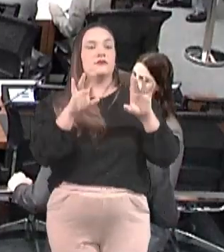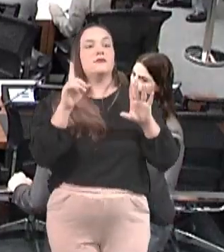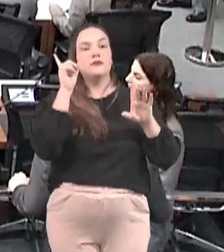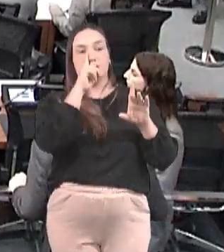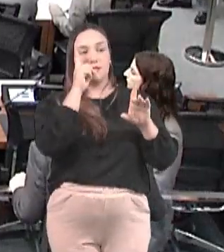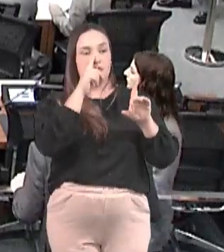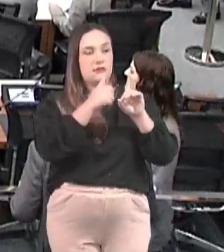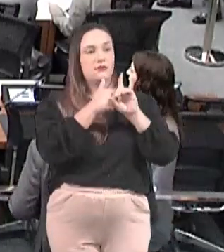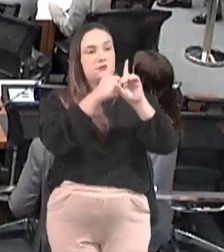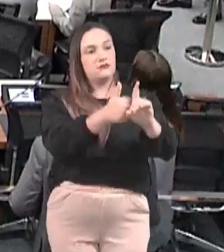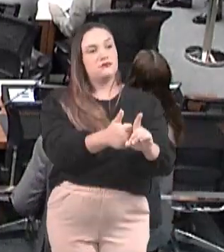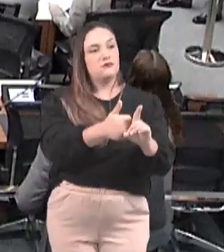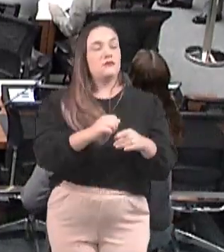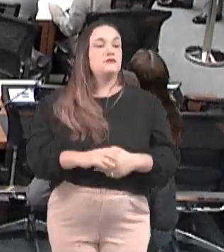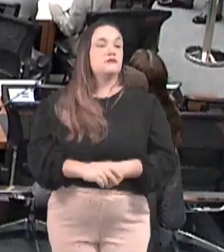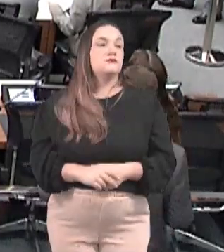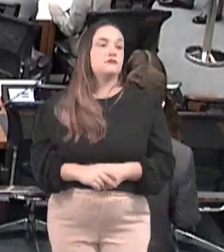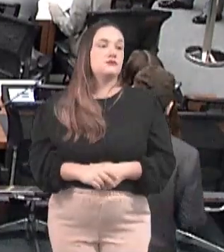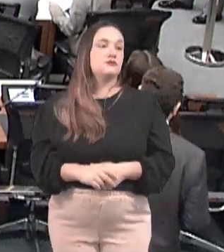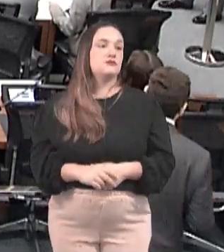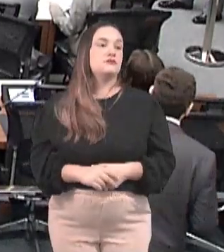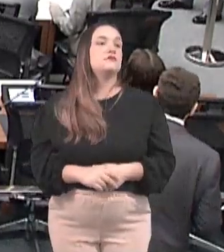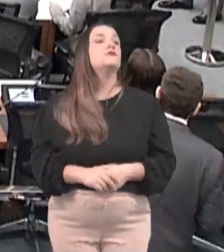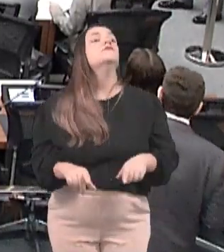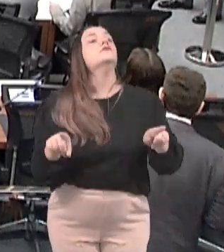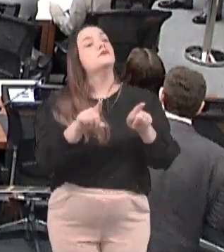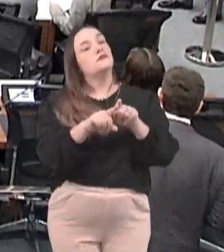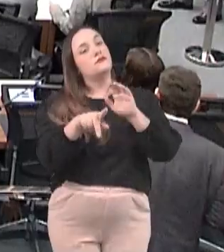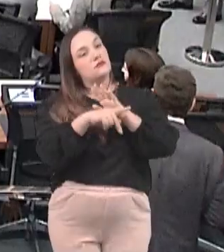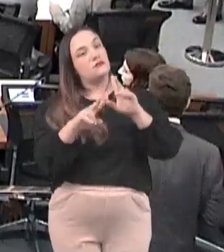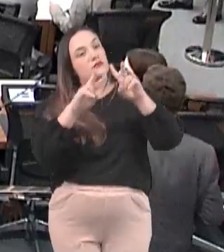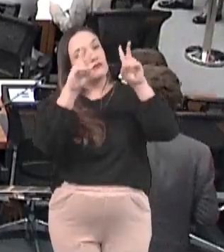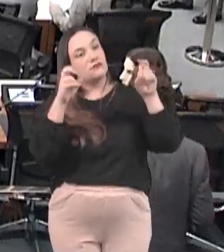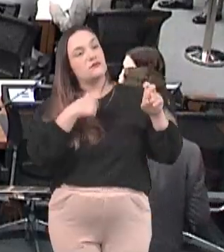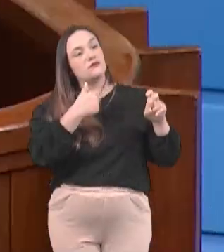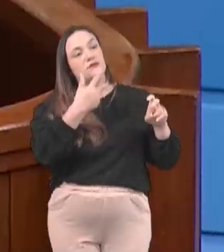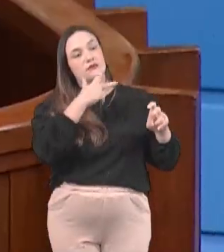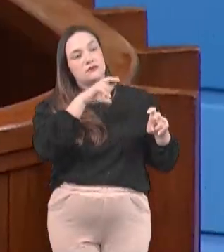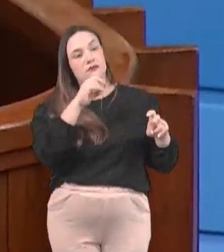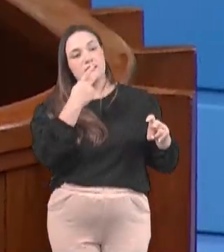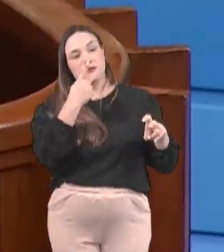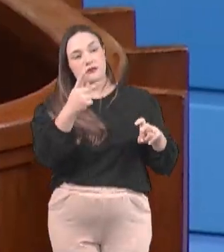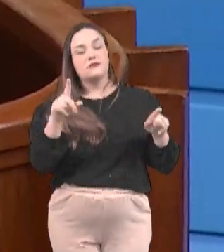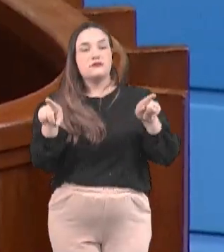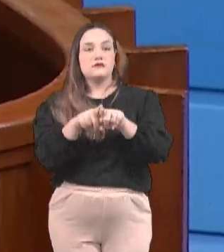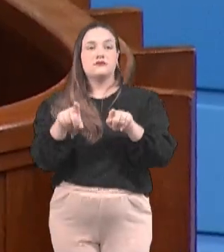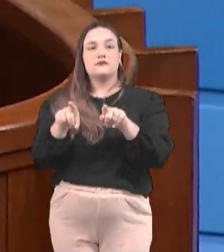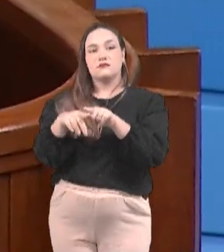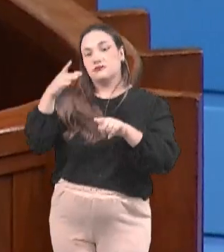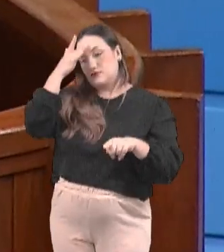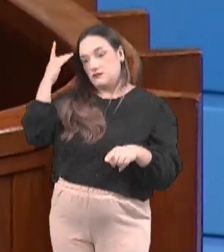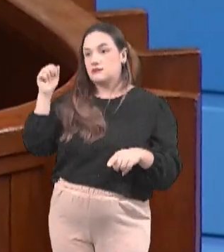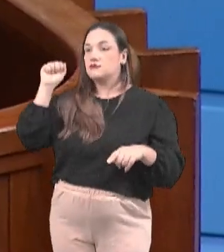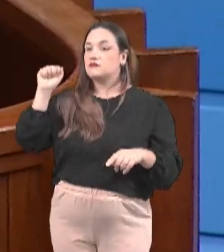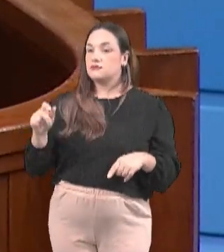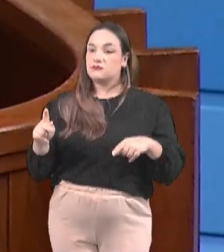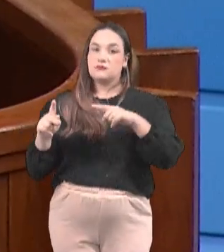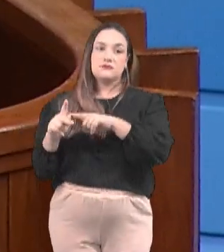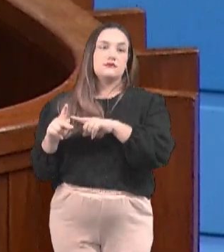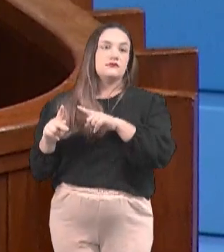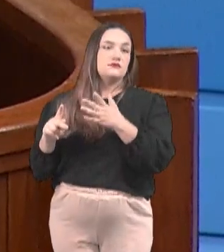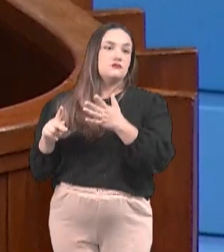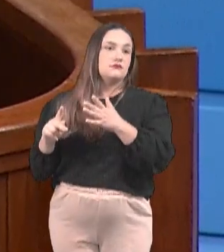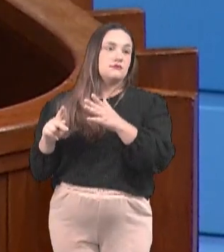qual também fazem parte do tema que vou discutir daqui a pouco, e também aos aposentados e aposentadas da